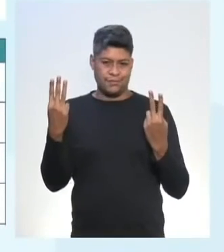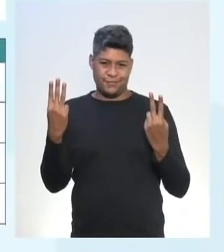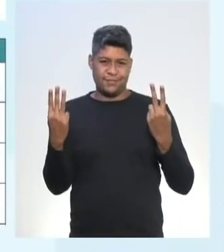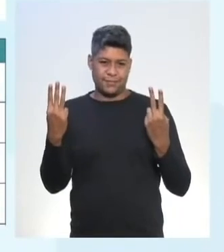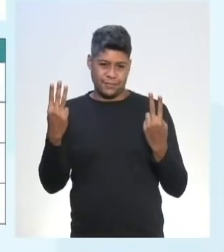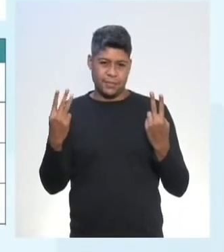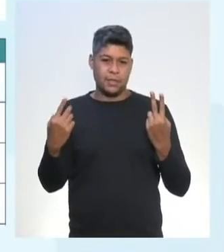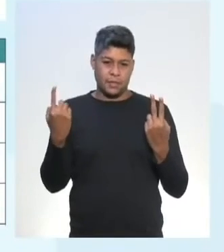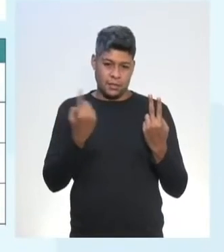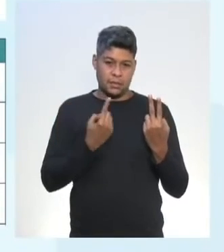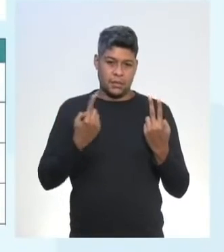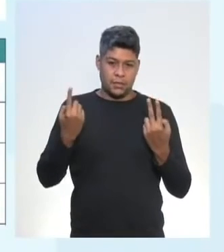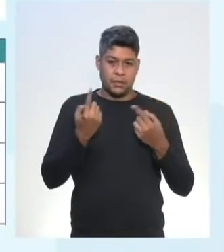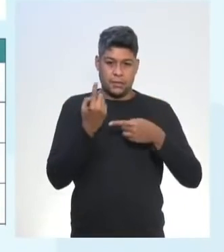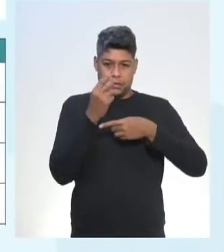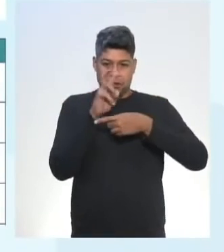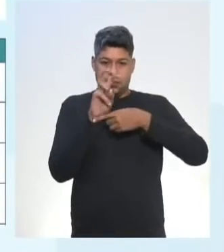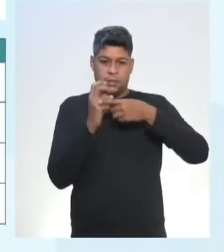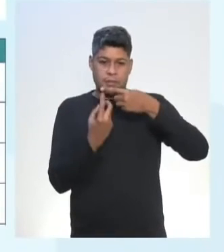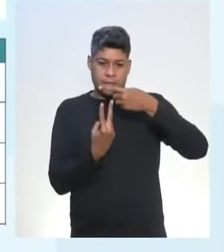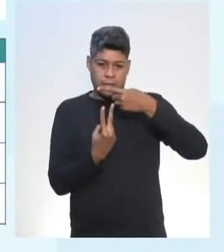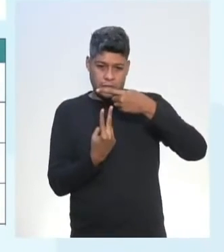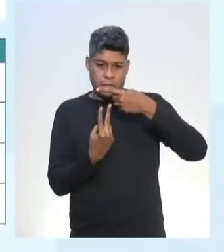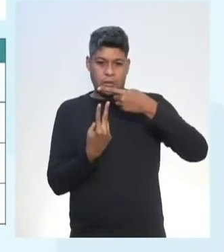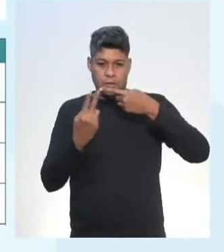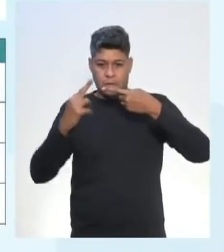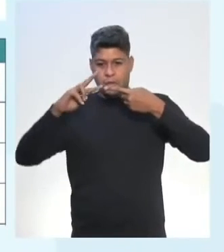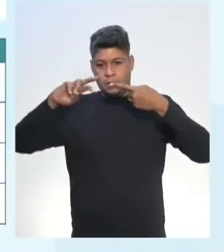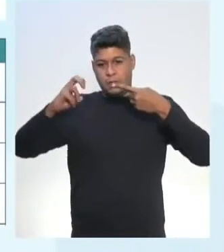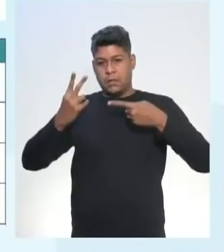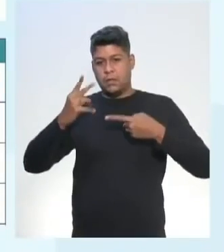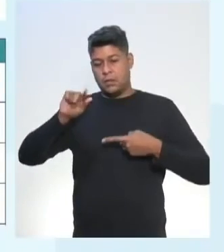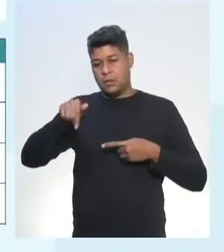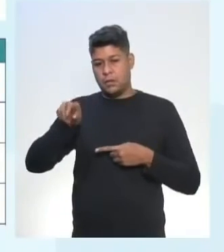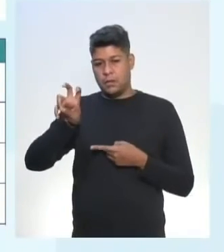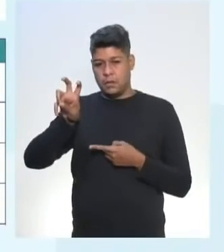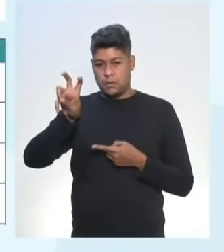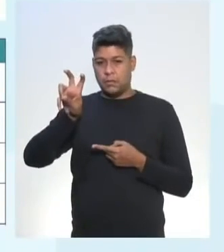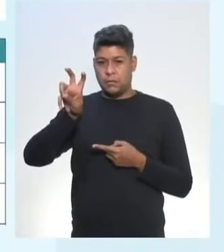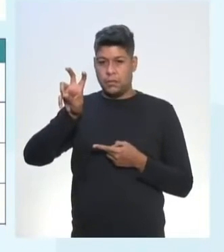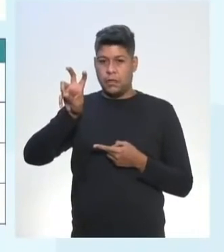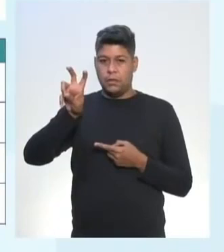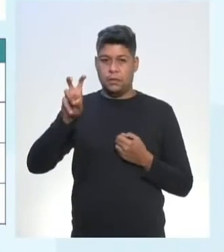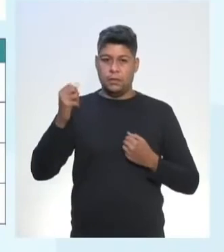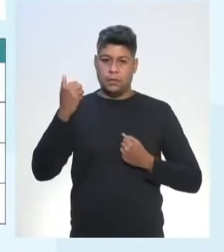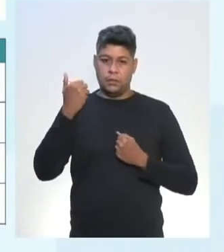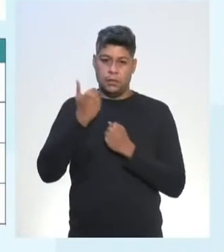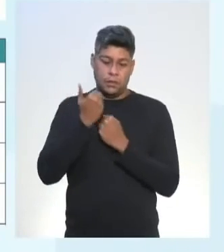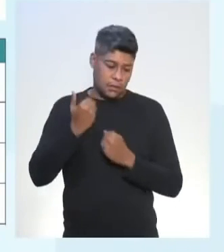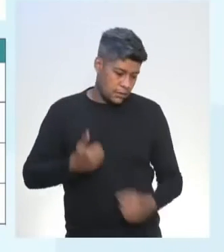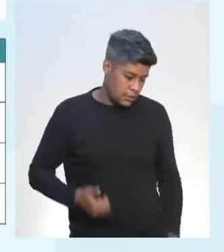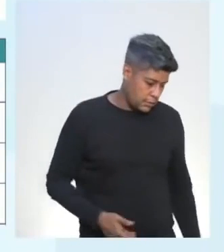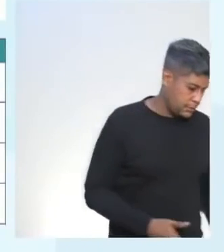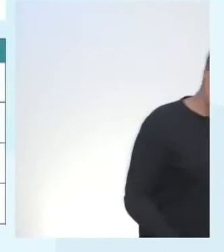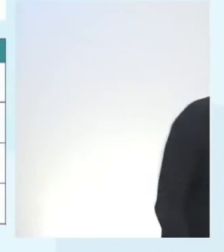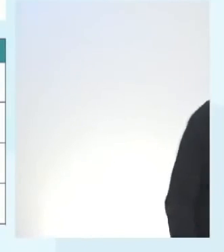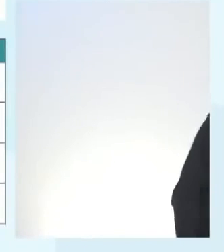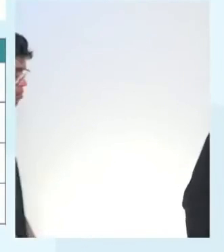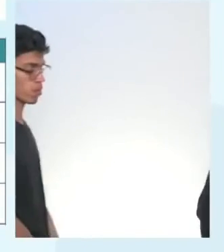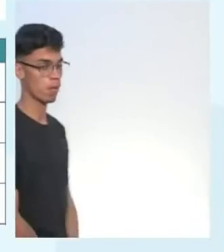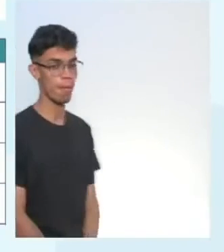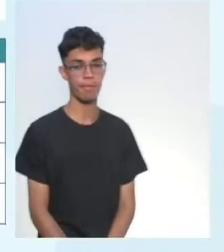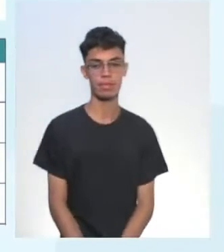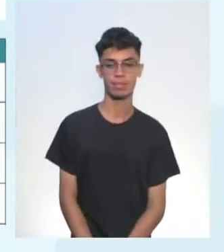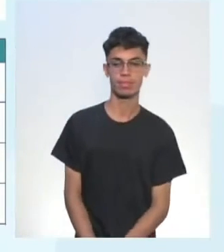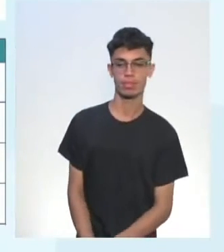três né que pro gente tá fácil e também né É o 5 sobre 2 tá Também conhecido com 2,5 também os